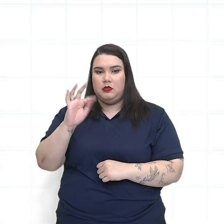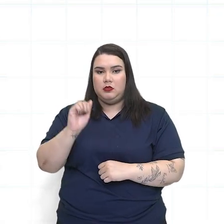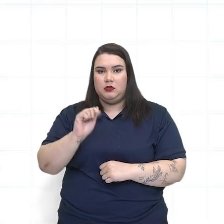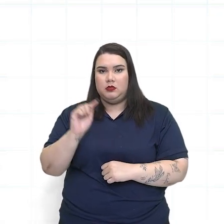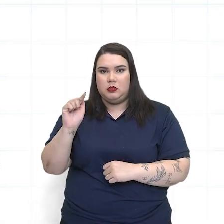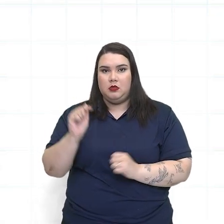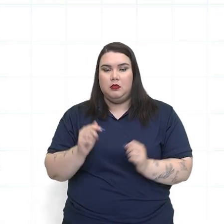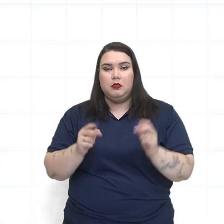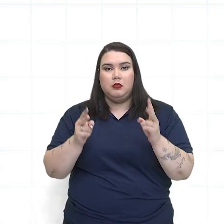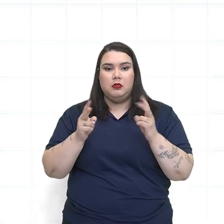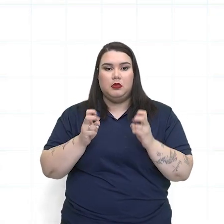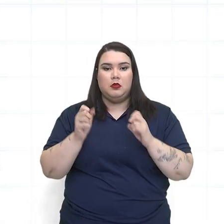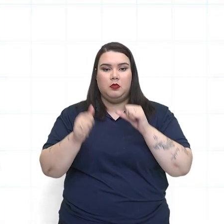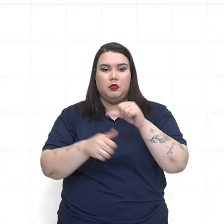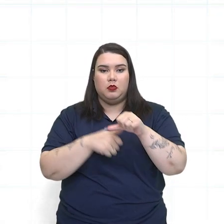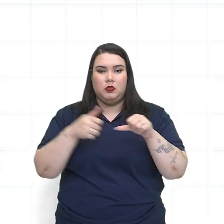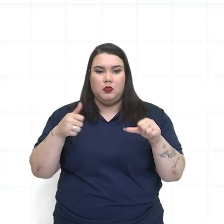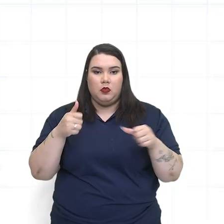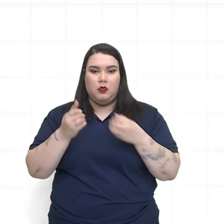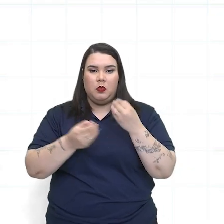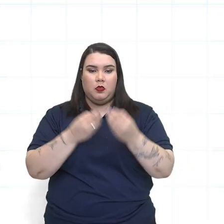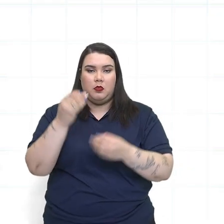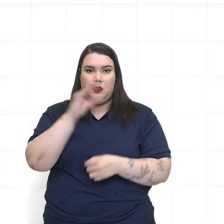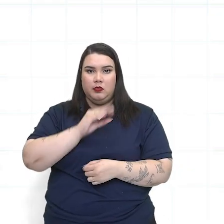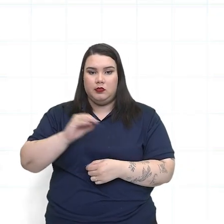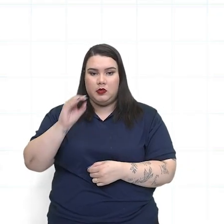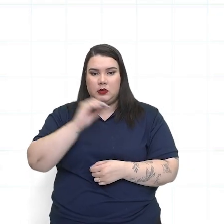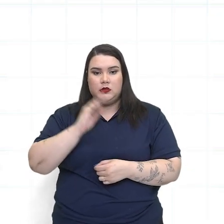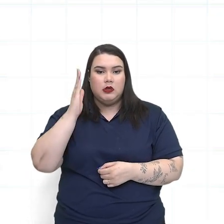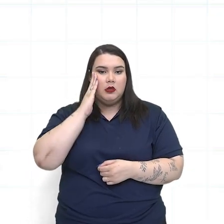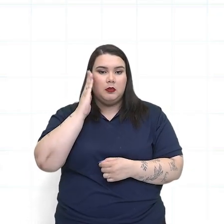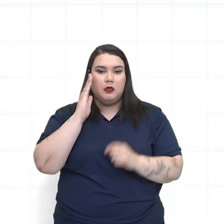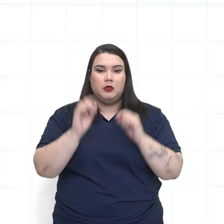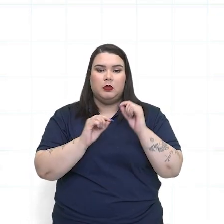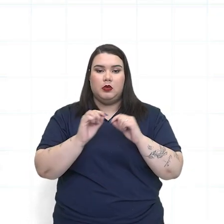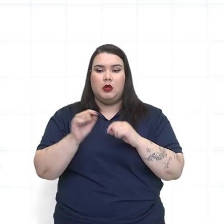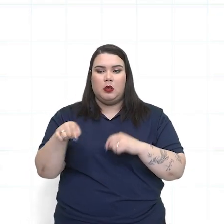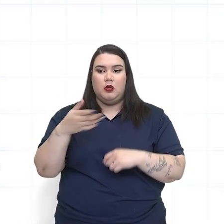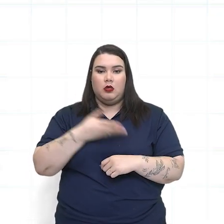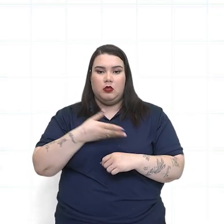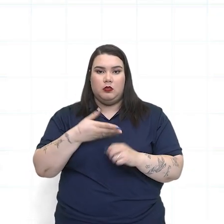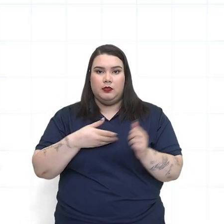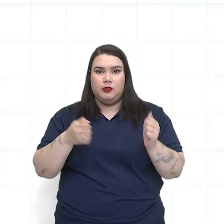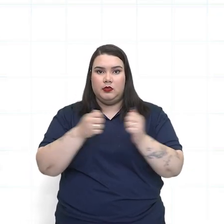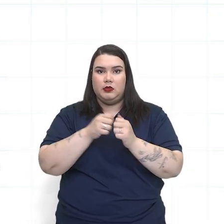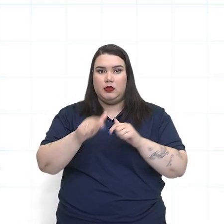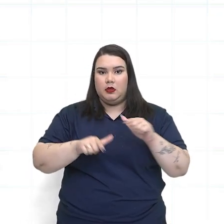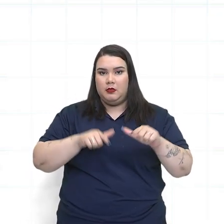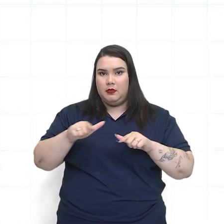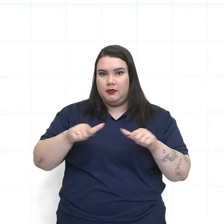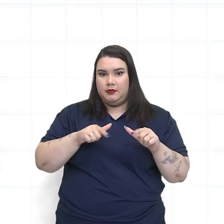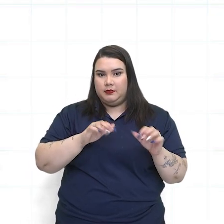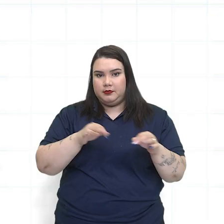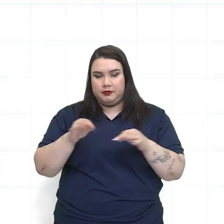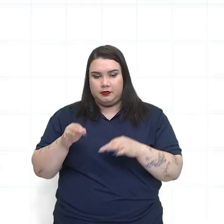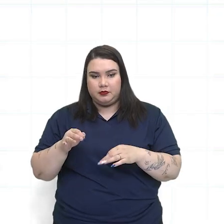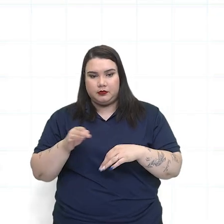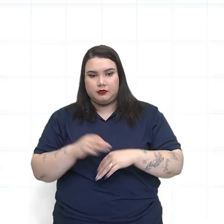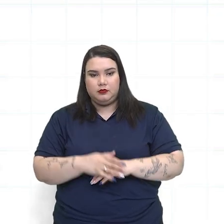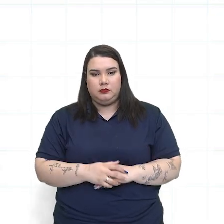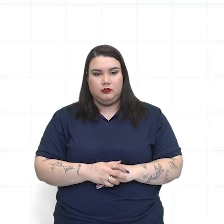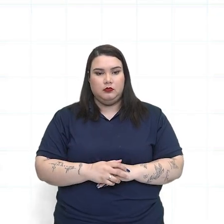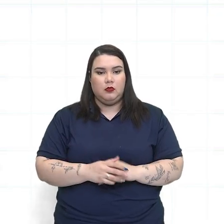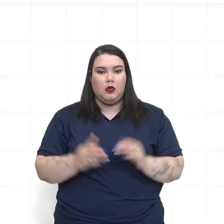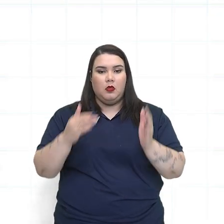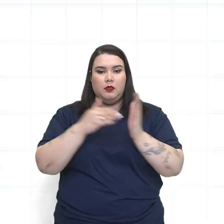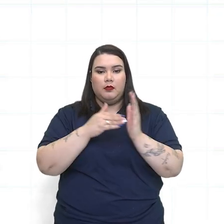que ela mudou a forma de falar com ele, sabendo que ele era o colega dela de trabalho, não é? E aí, no